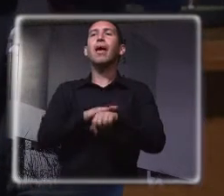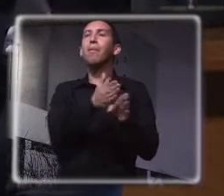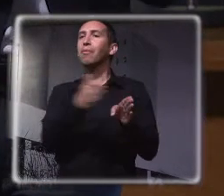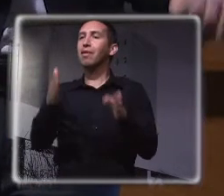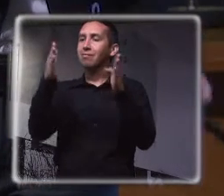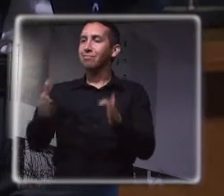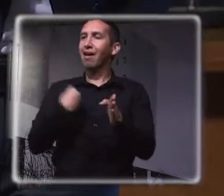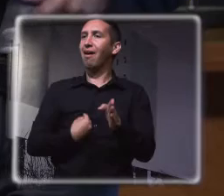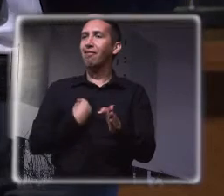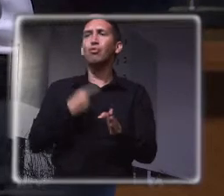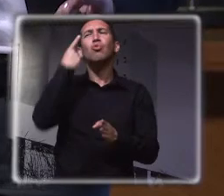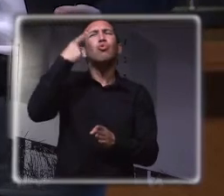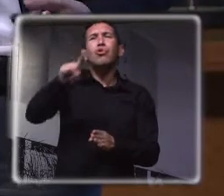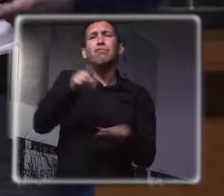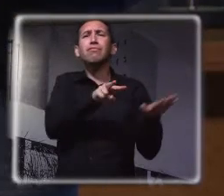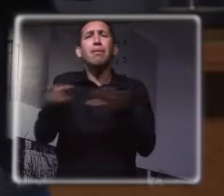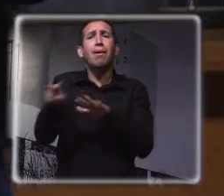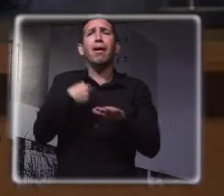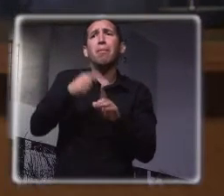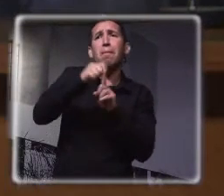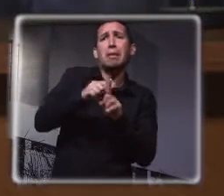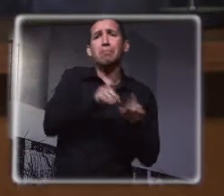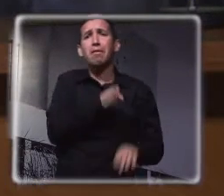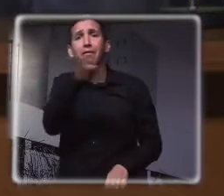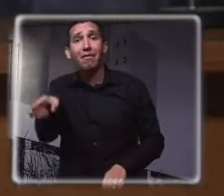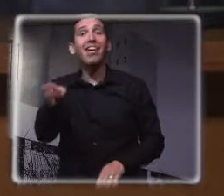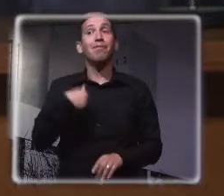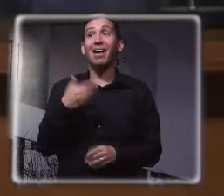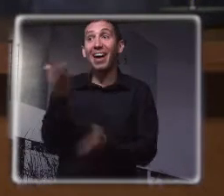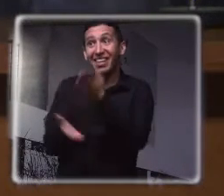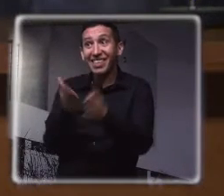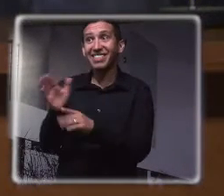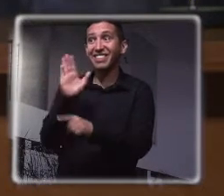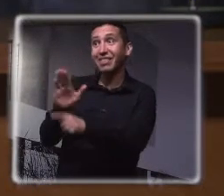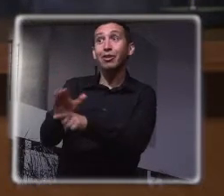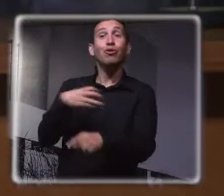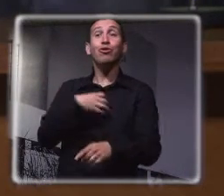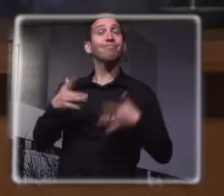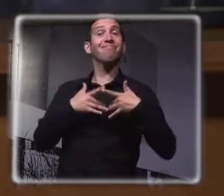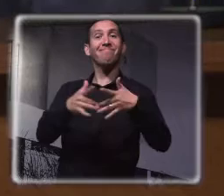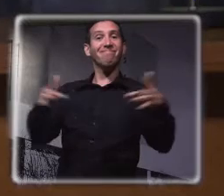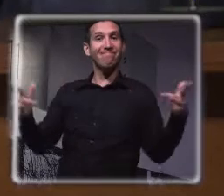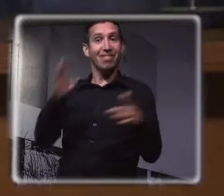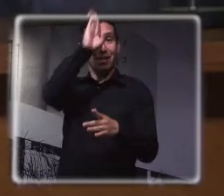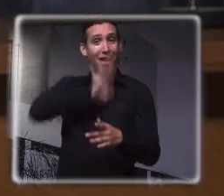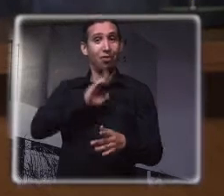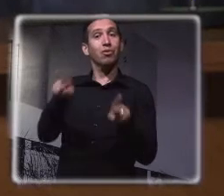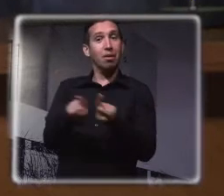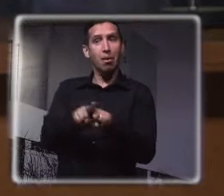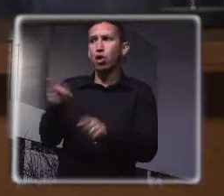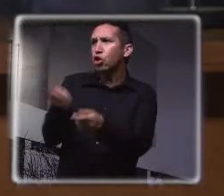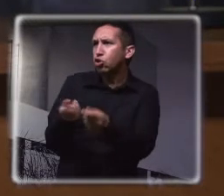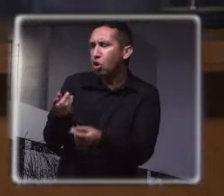sua vida, algum dia da semana, algum dia do mês, para ir fazer atendimento a essas pessoas de forma gratuita, reorganizar as